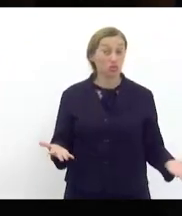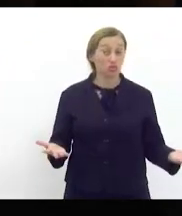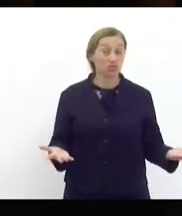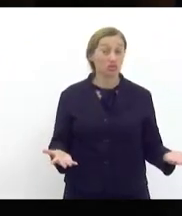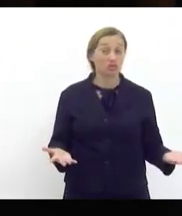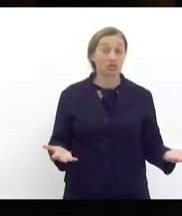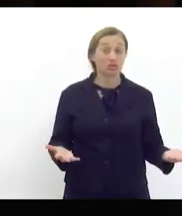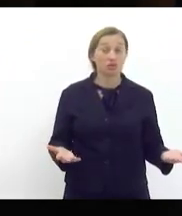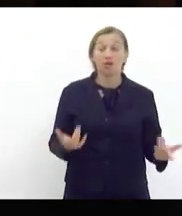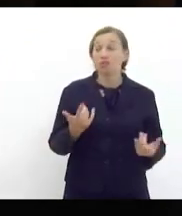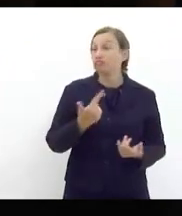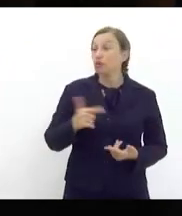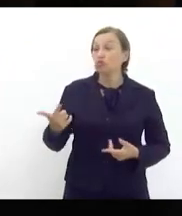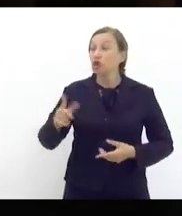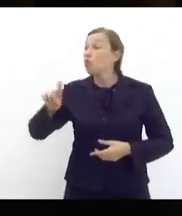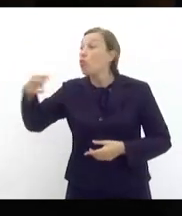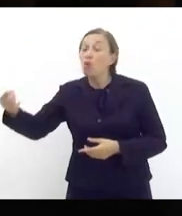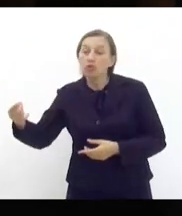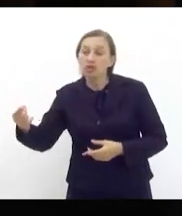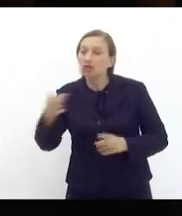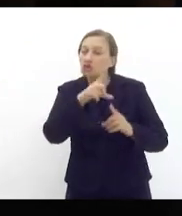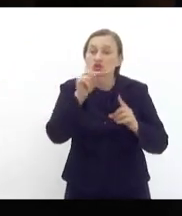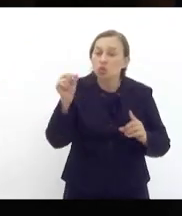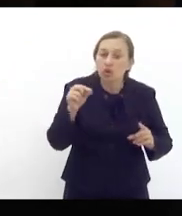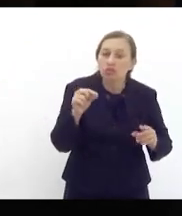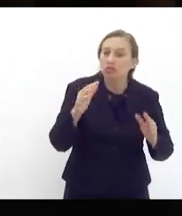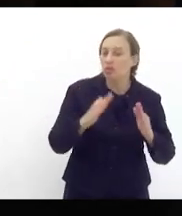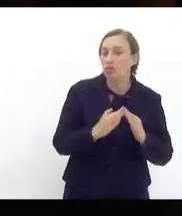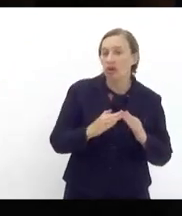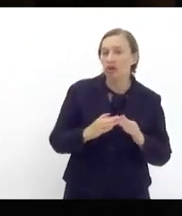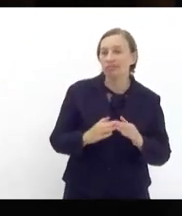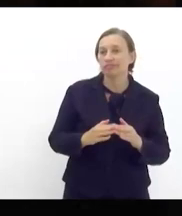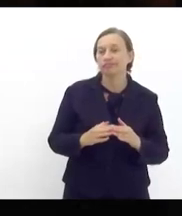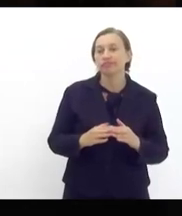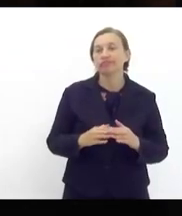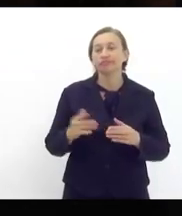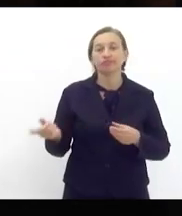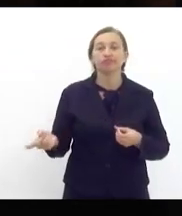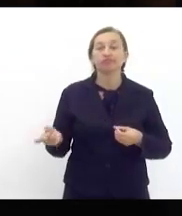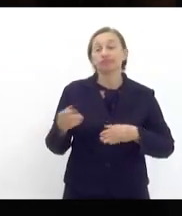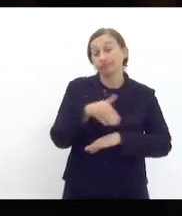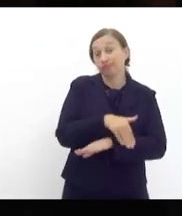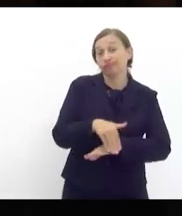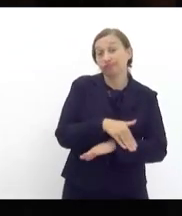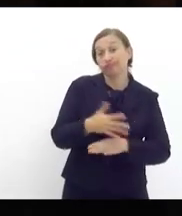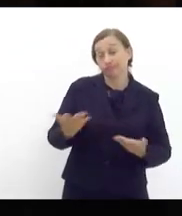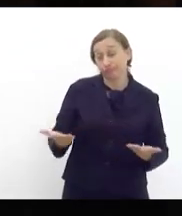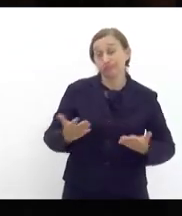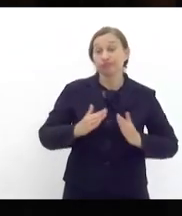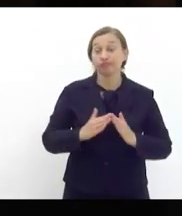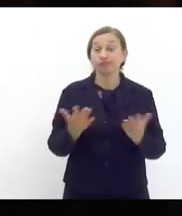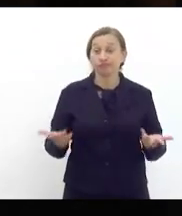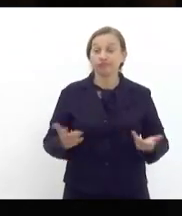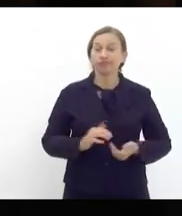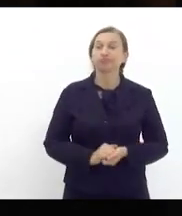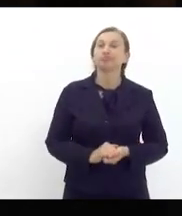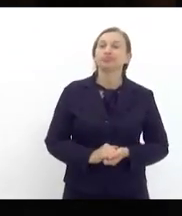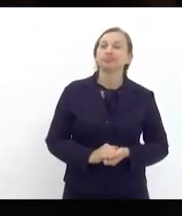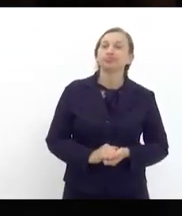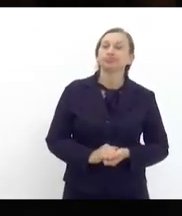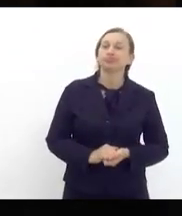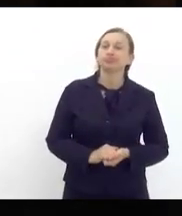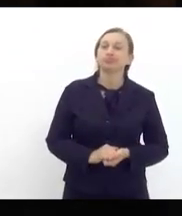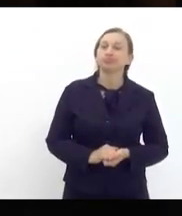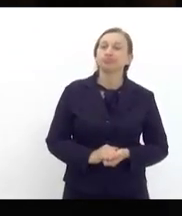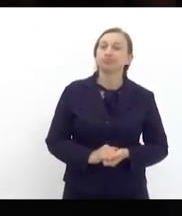precariedade, porque não tem outra opção de morar senão na rua. Então, as pessoas acabam virando,